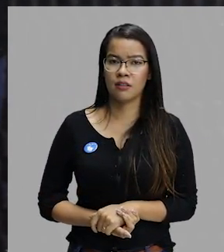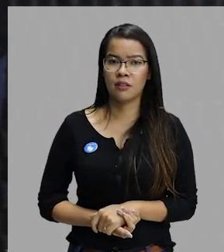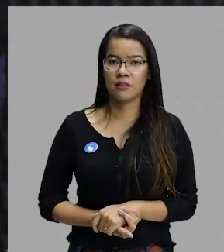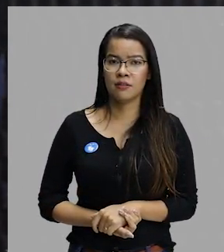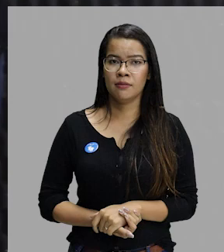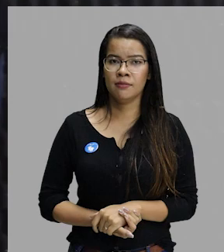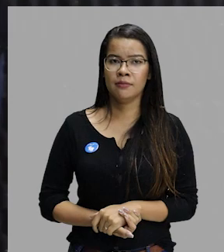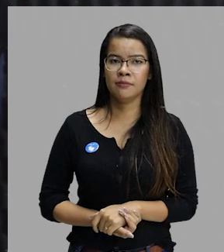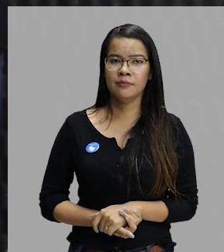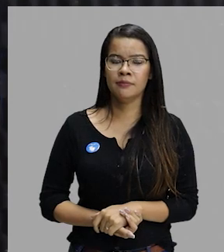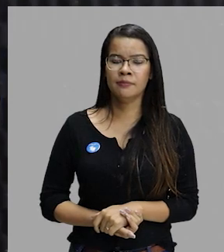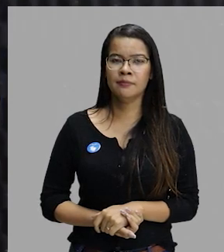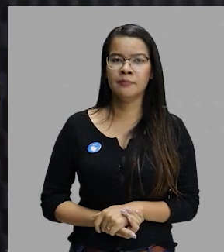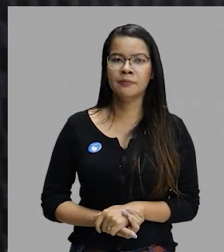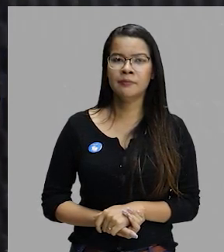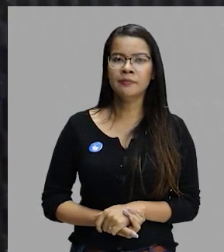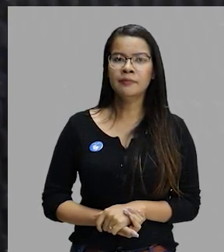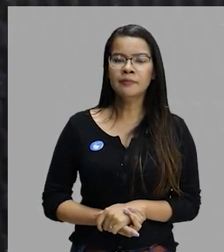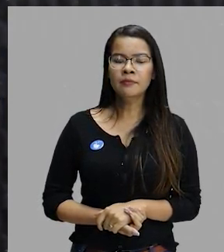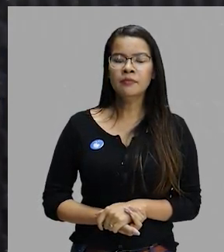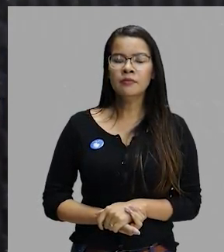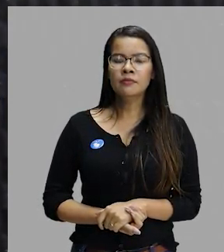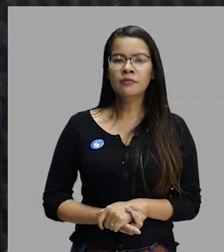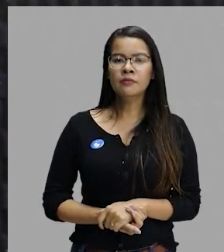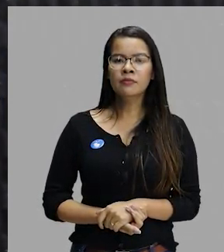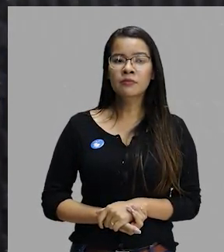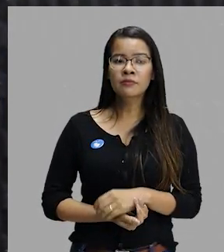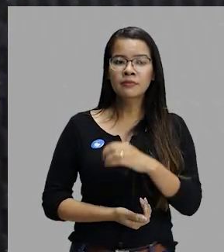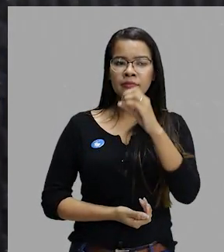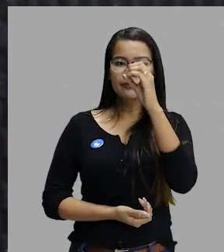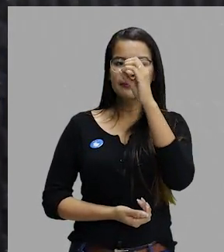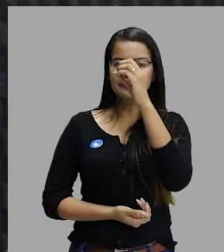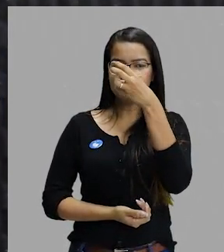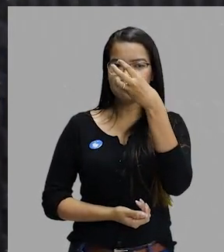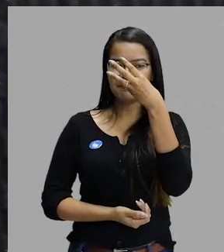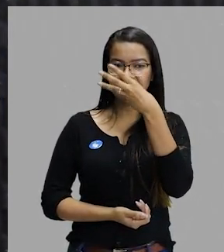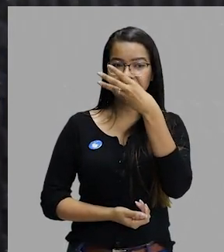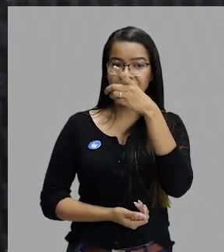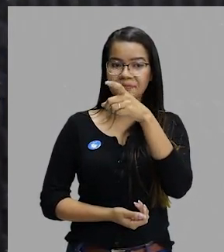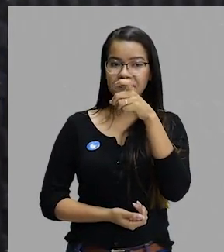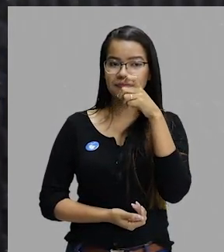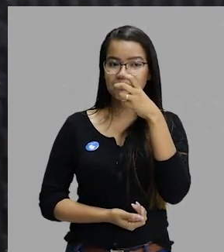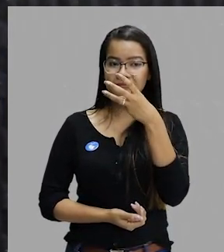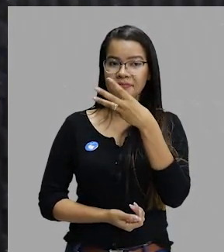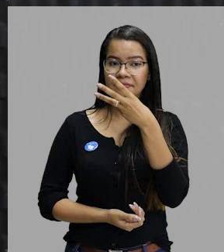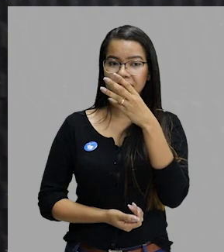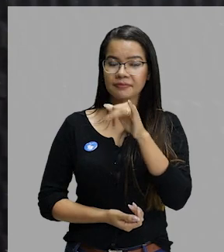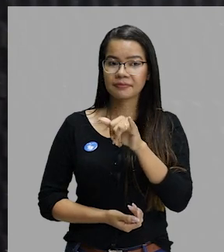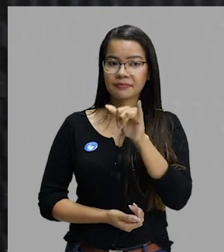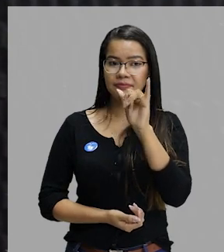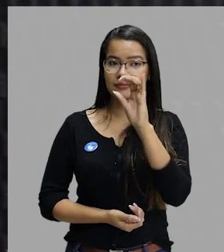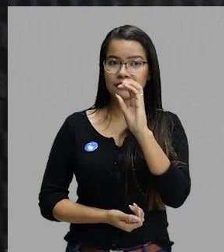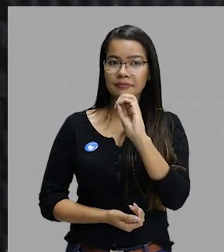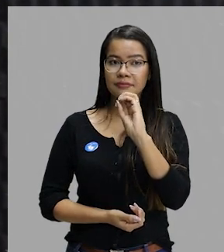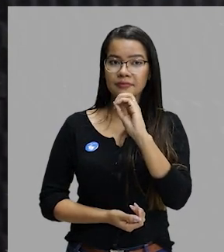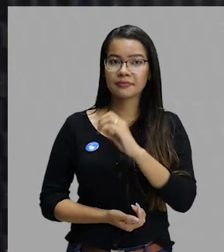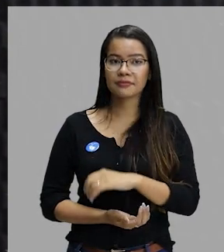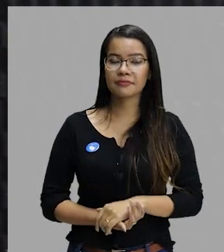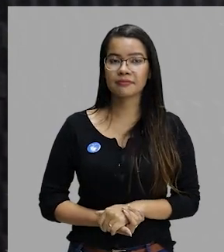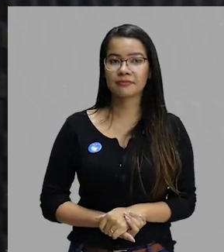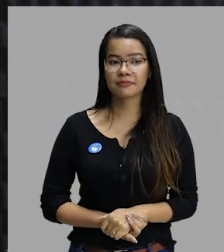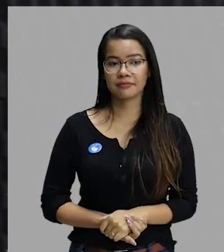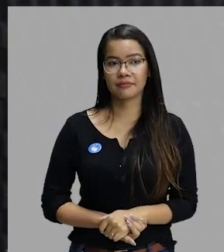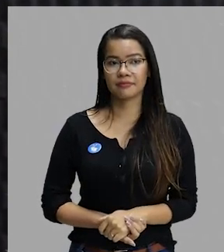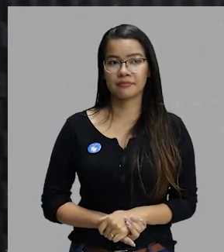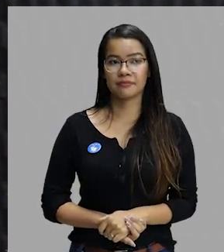x e aqui é eixo y. Certo? Aqui o x é 3 e o y é 0. Aí o ponto vai para cima do eixo x aqui no